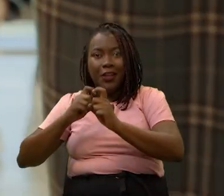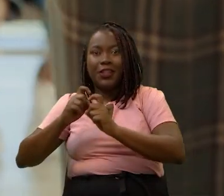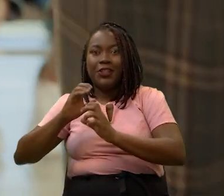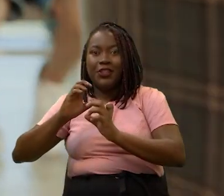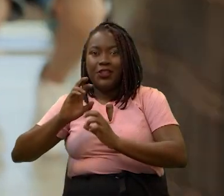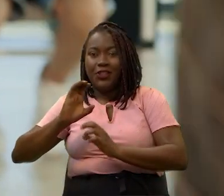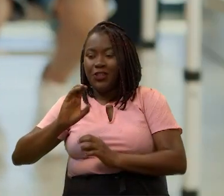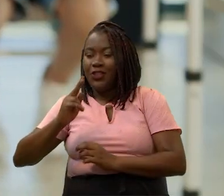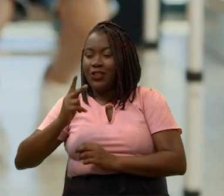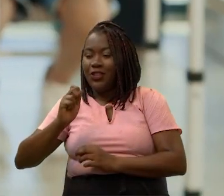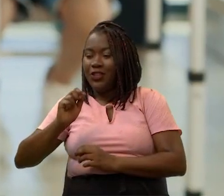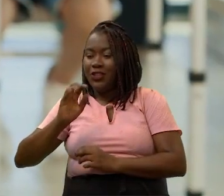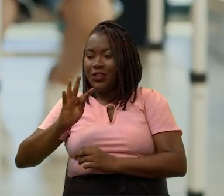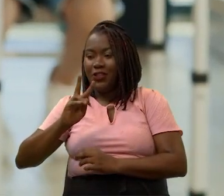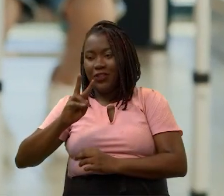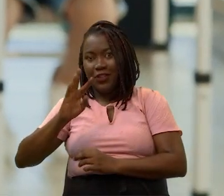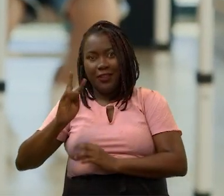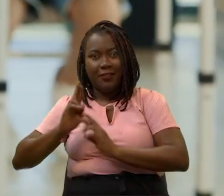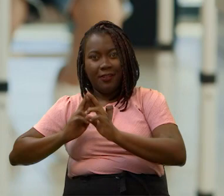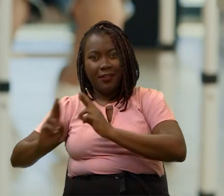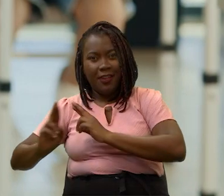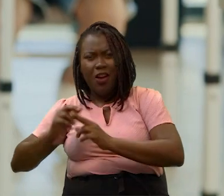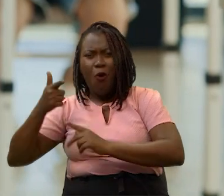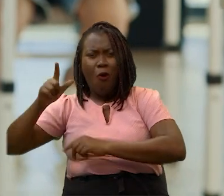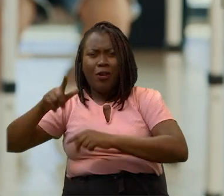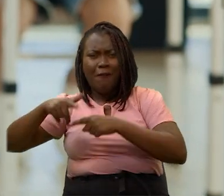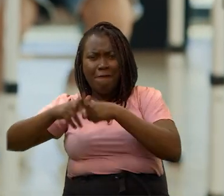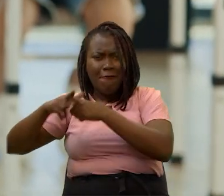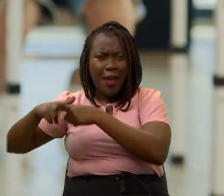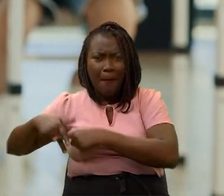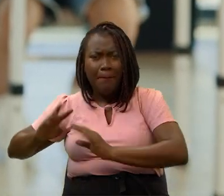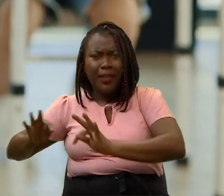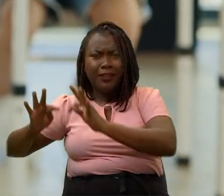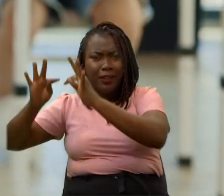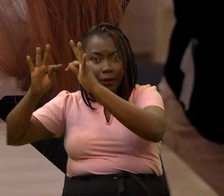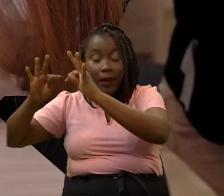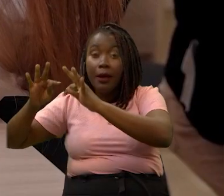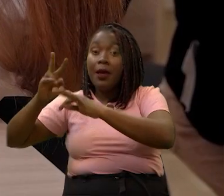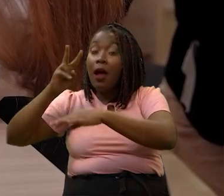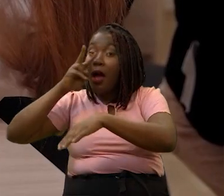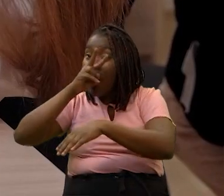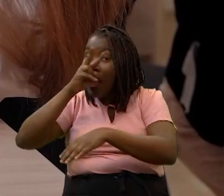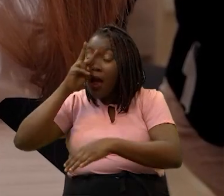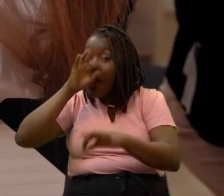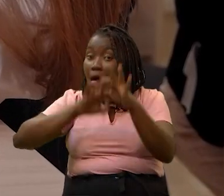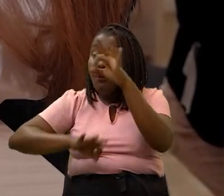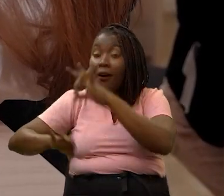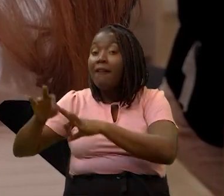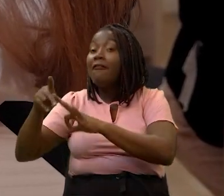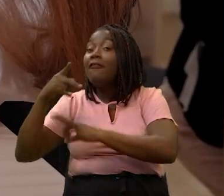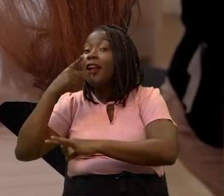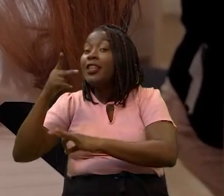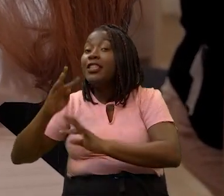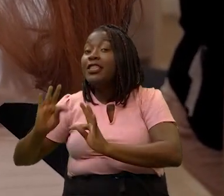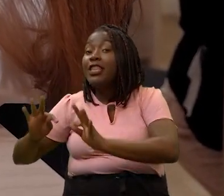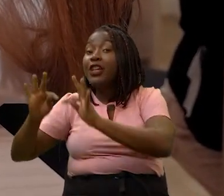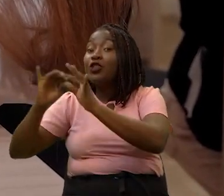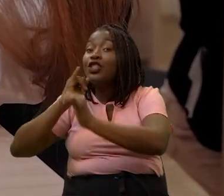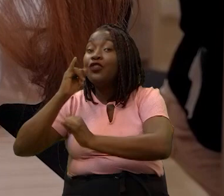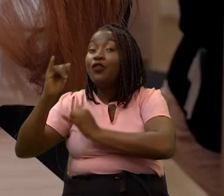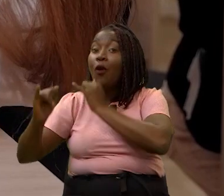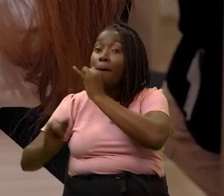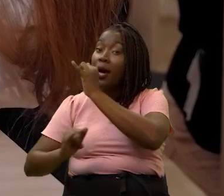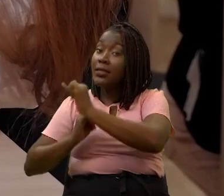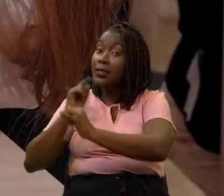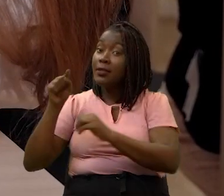do ChatGPT e outras ferramentas de tecnologia altamente elaboradas, a gente está falando de